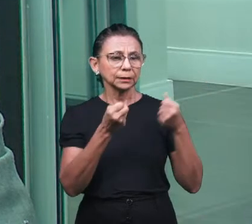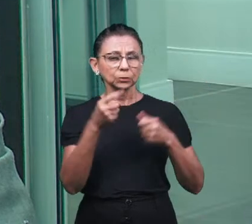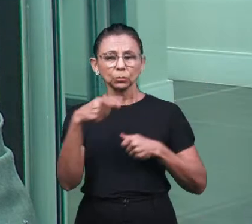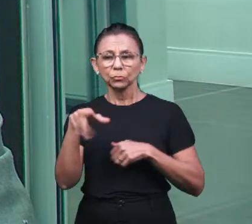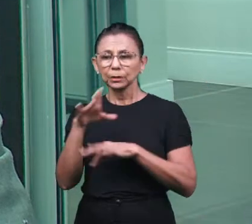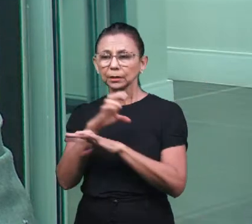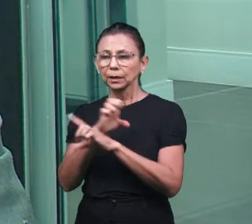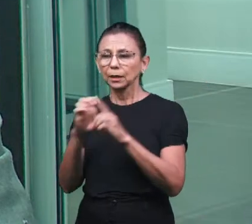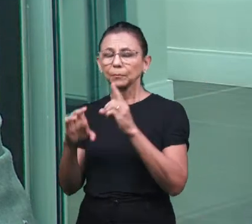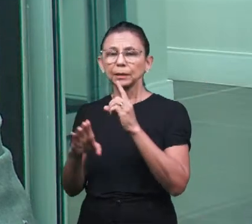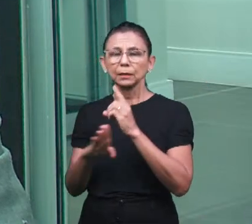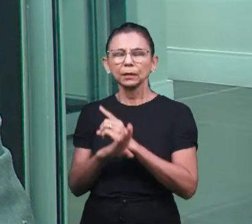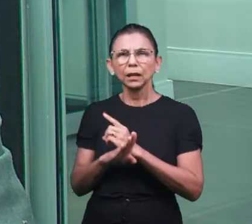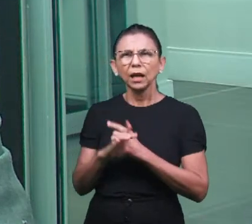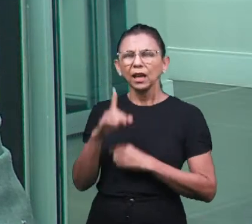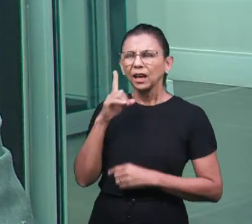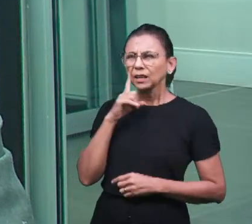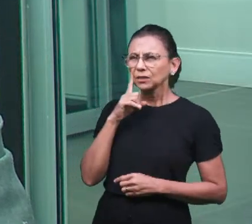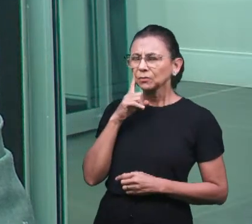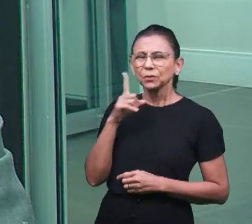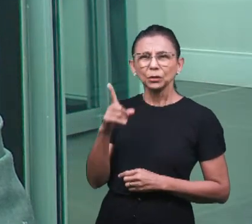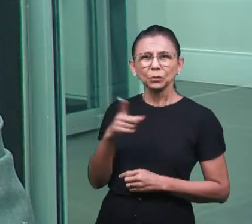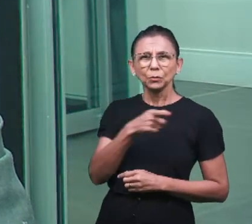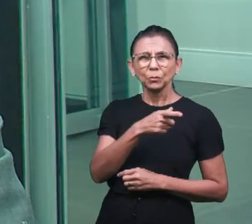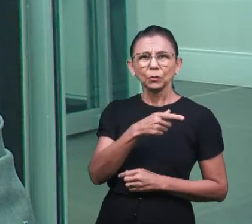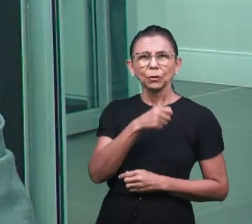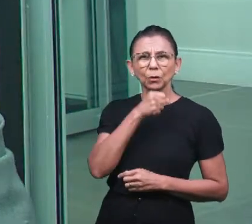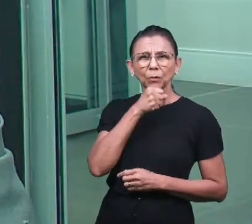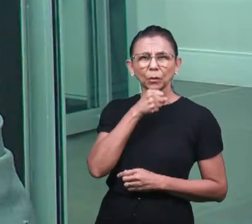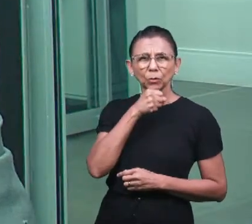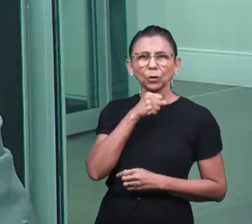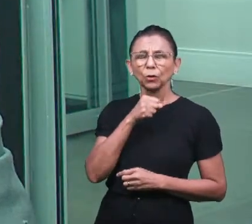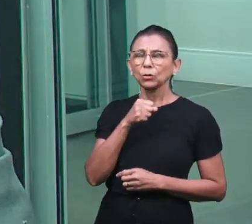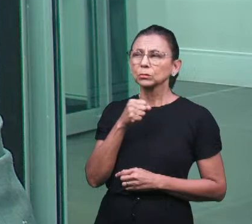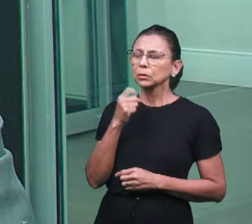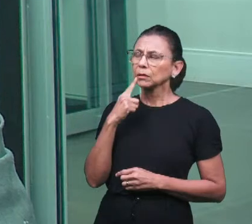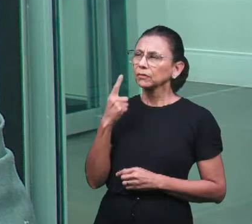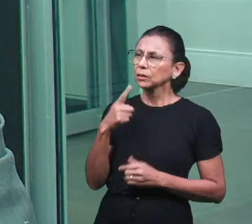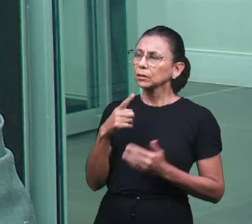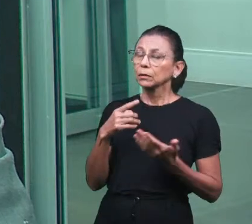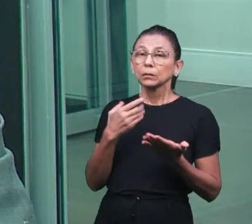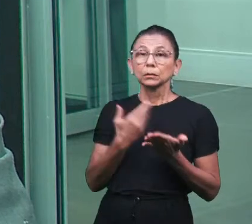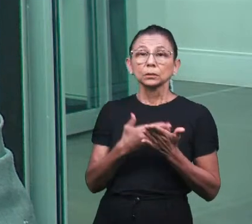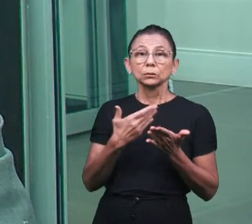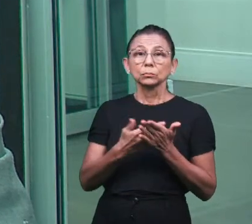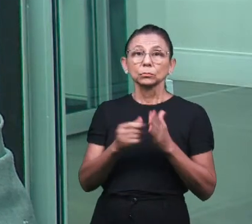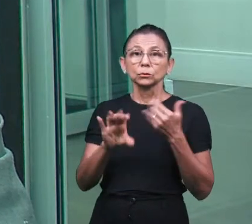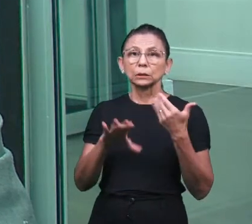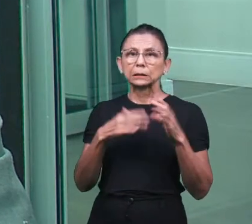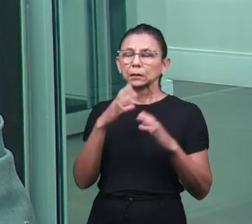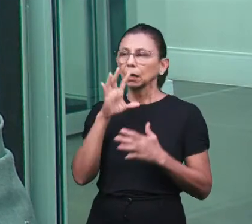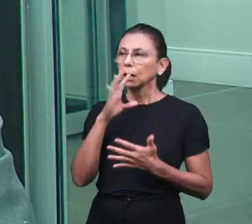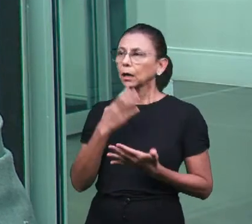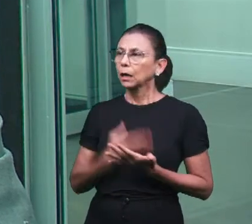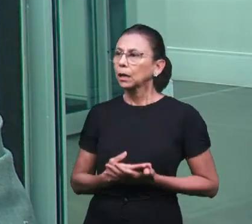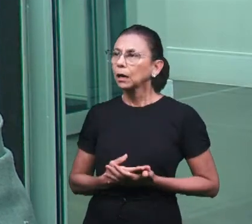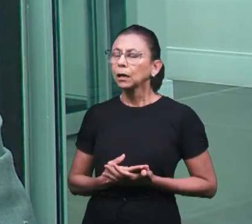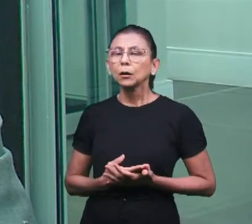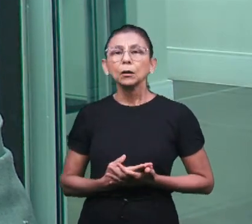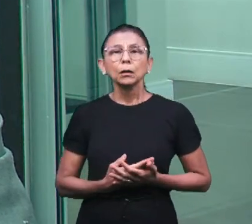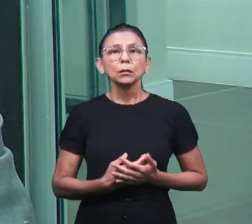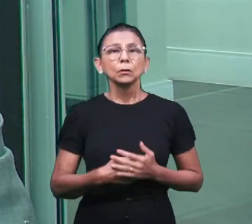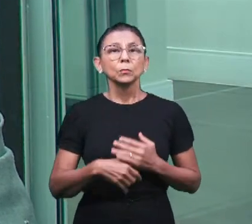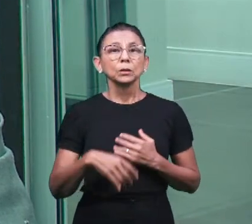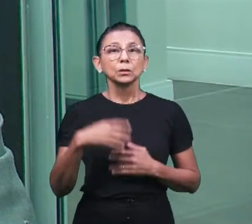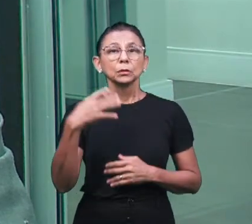deparou com o estudo de Cantares, que é o nosso estudo que nós estamos fazendo. E ele ficou impressionado, porque 40 anos de